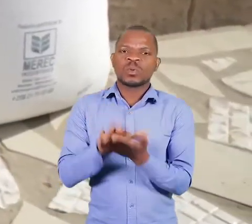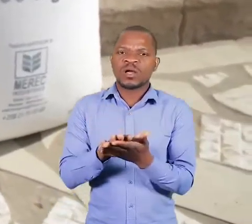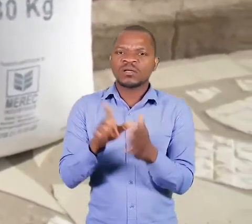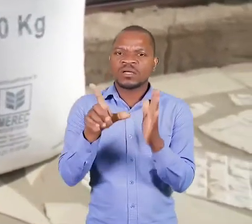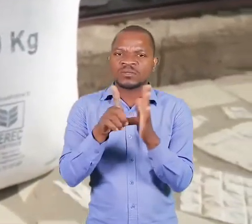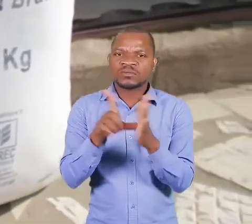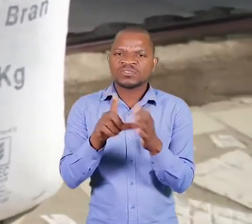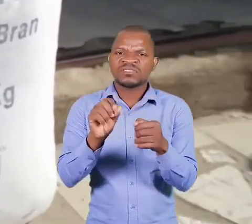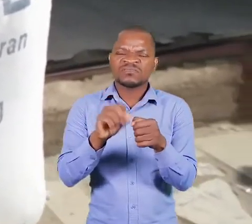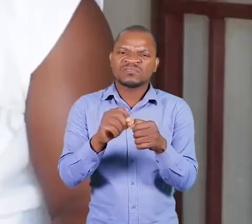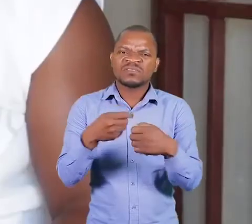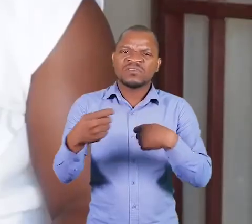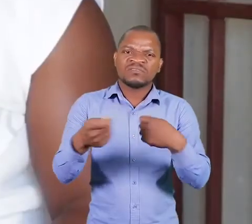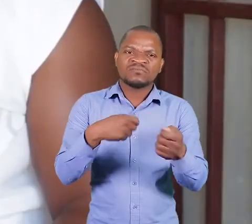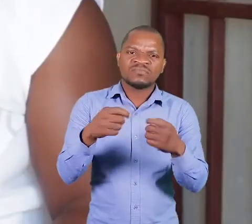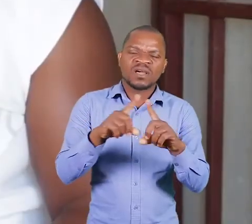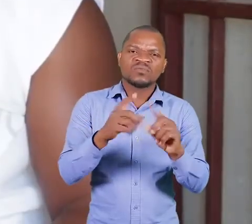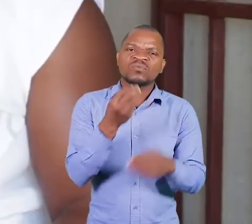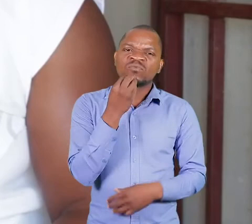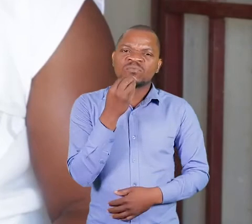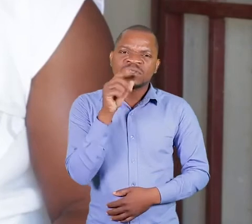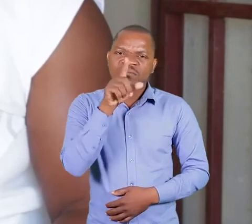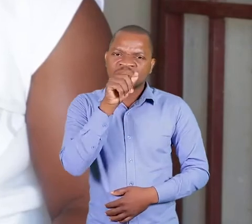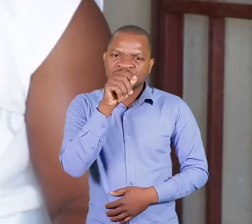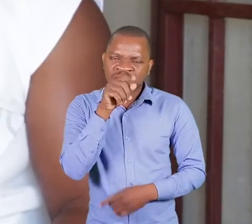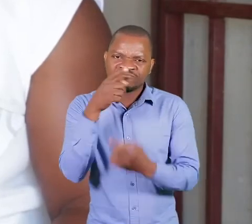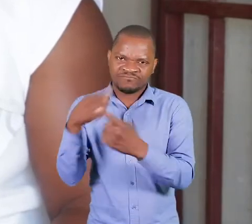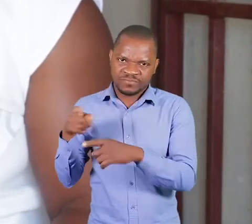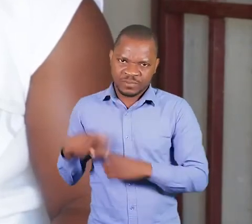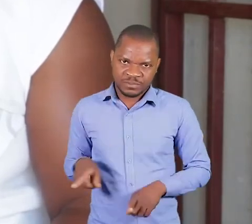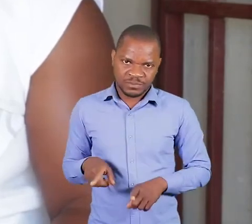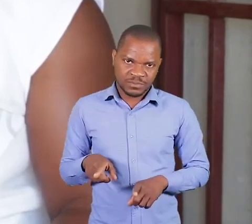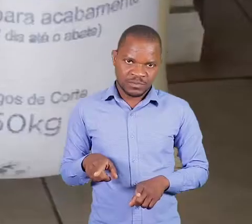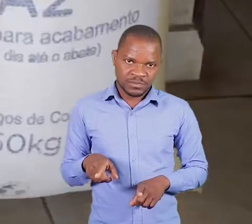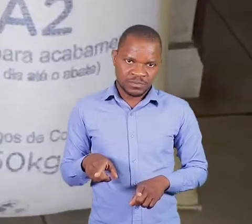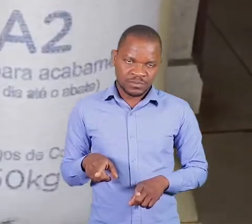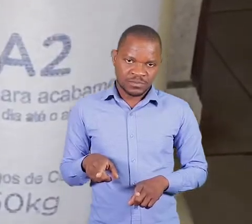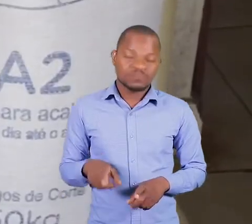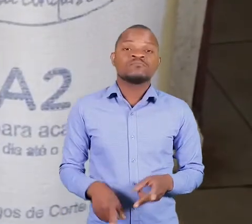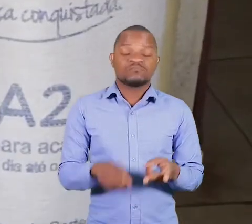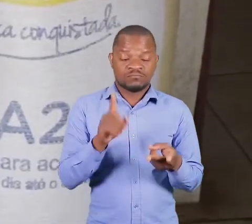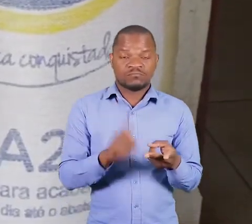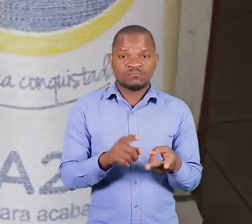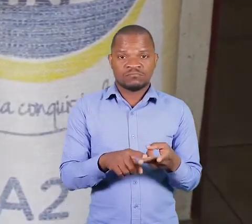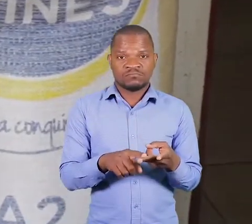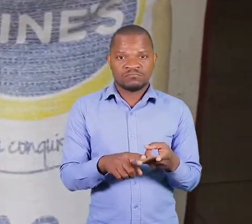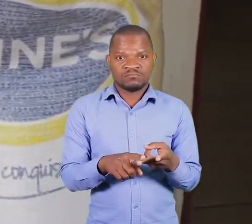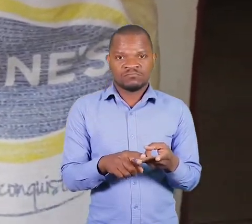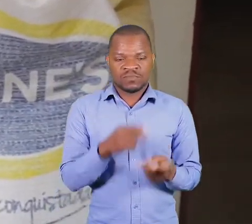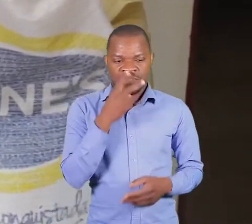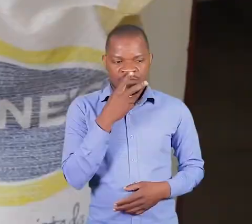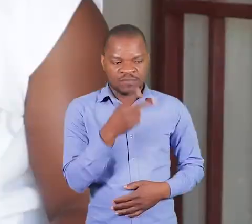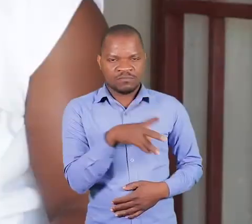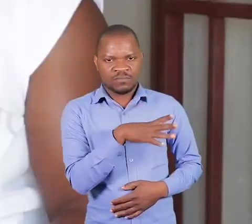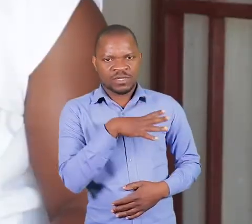Aqui na loja estou a vender ração da Invernos, que é da Irvância, conforme